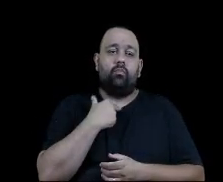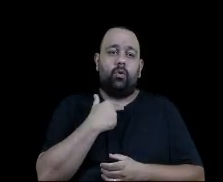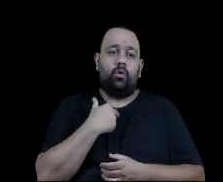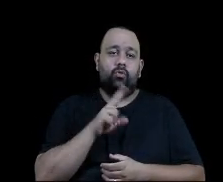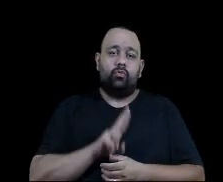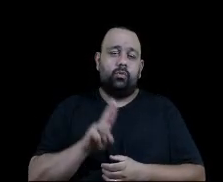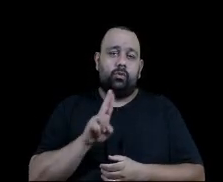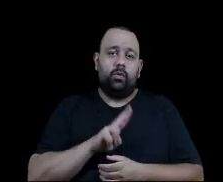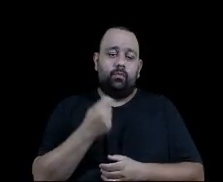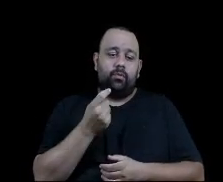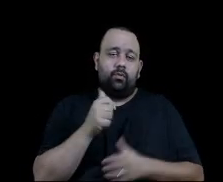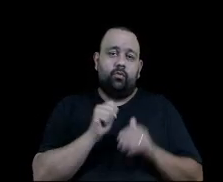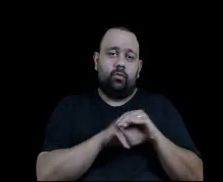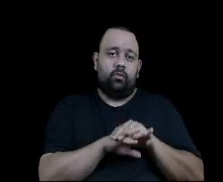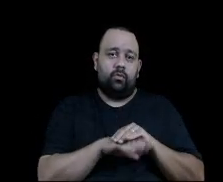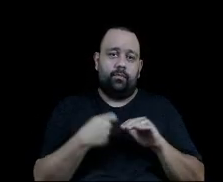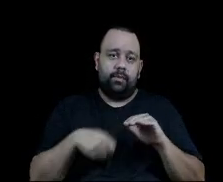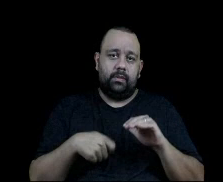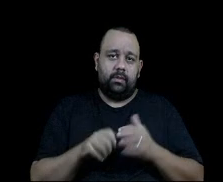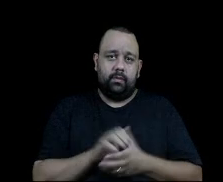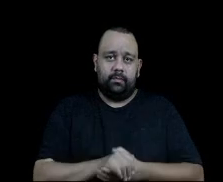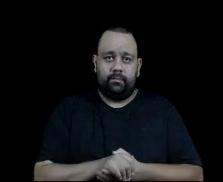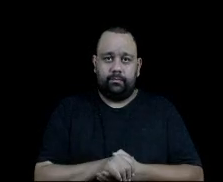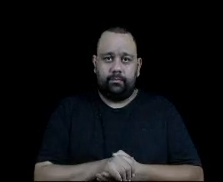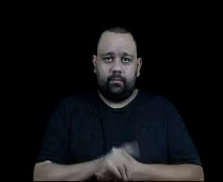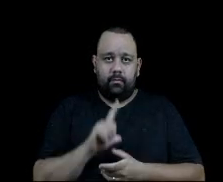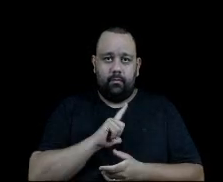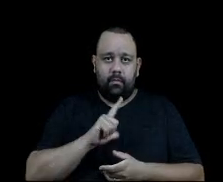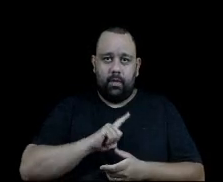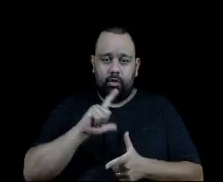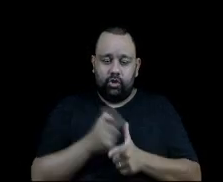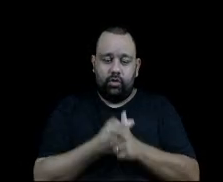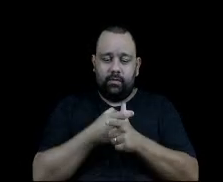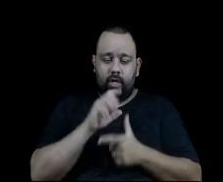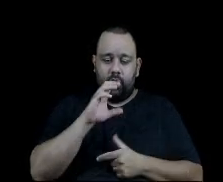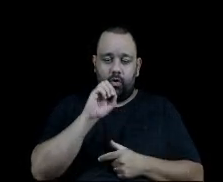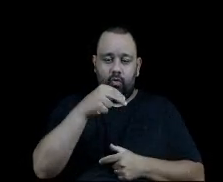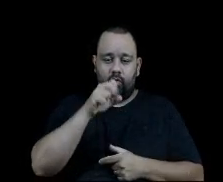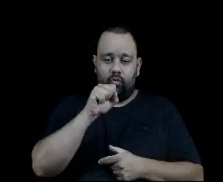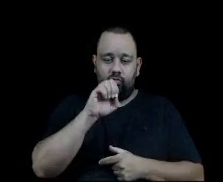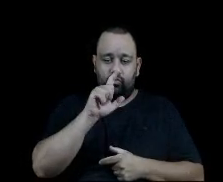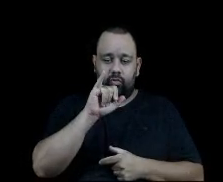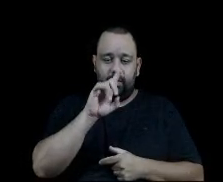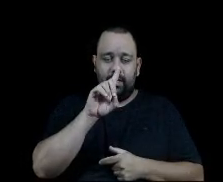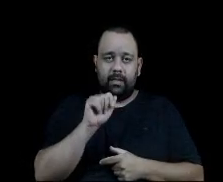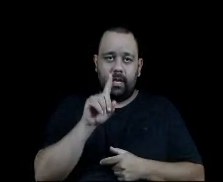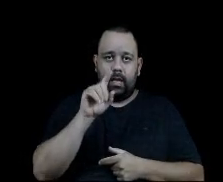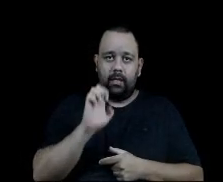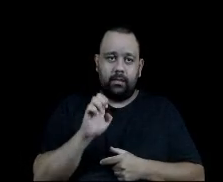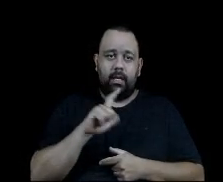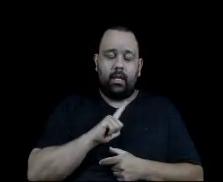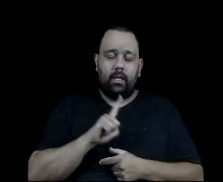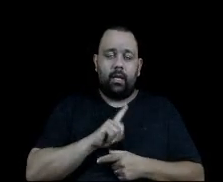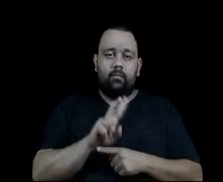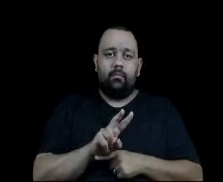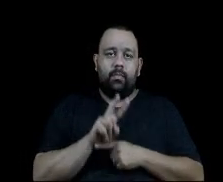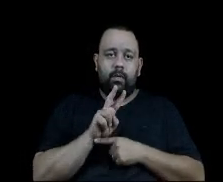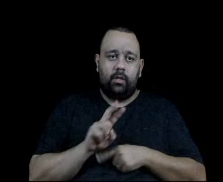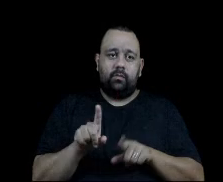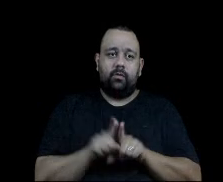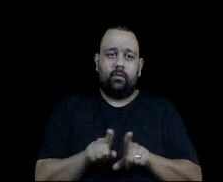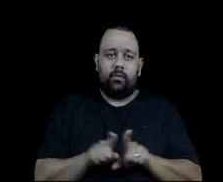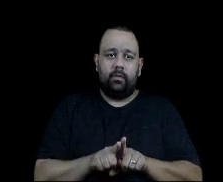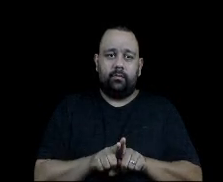ser utilizado, né? A gente não tem que ficar em conta. A gente tem a dívida consolidada, dentro disso a gente